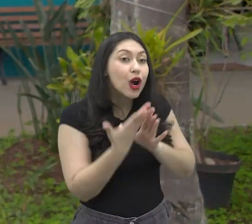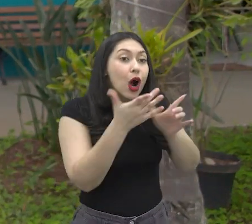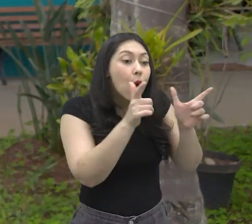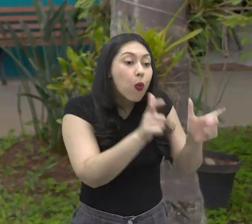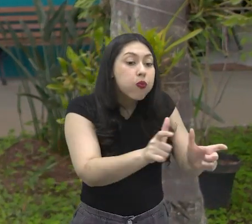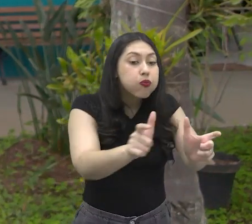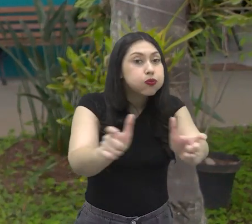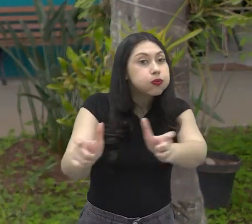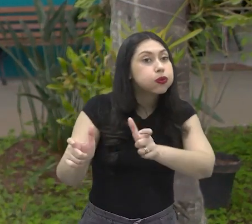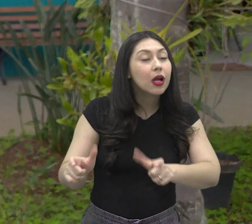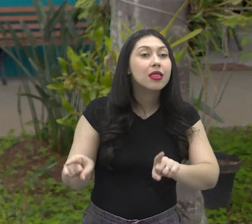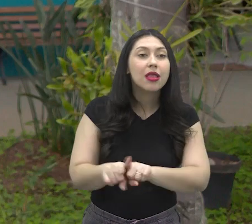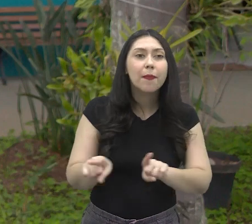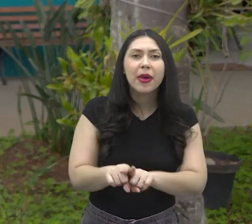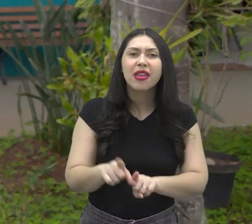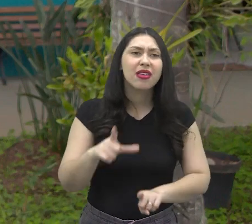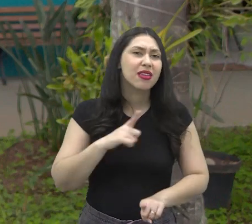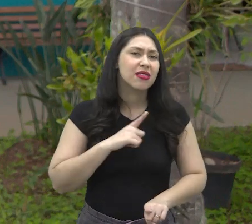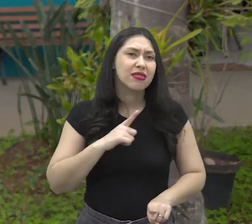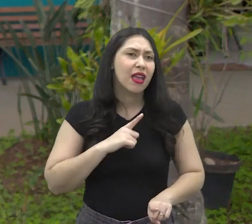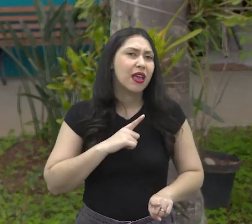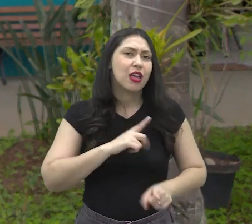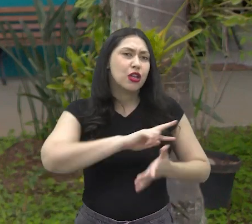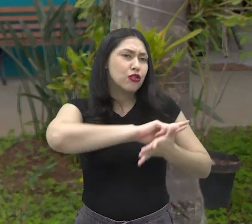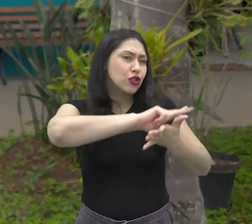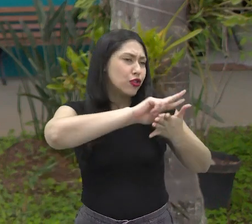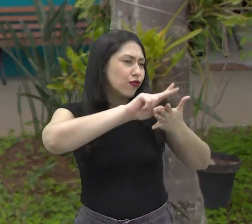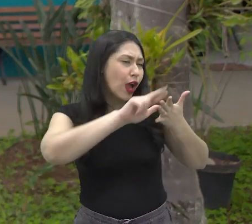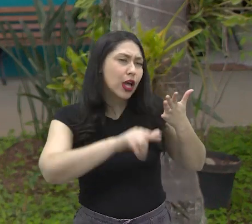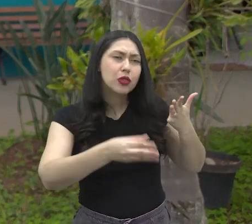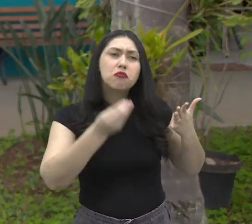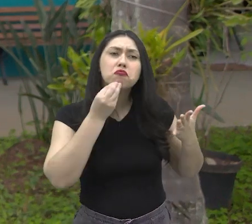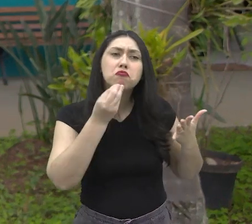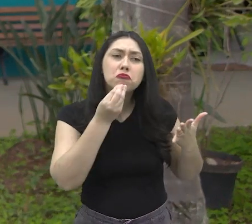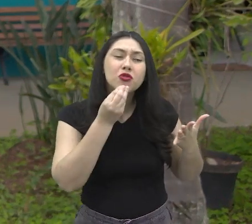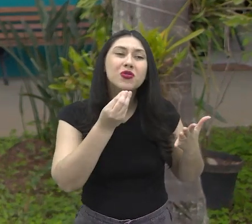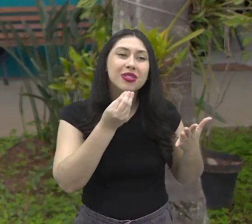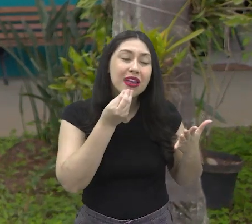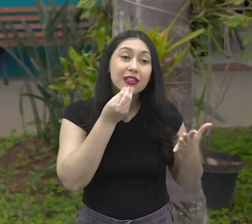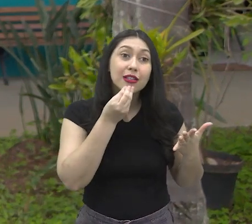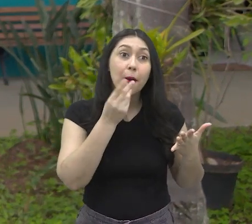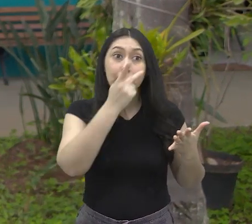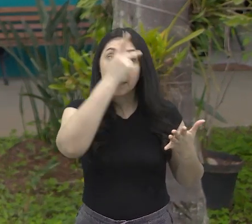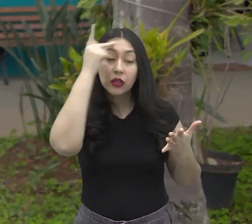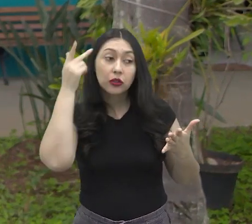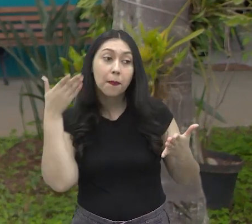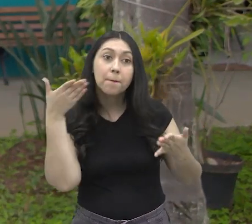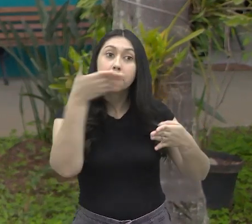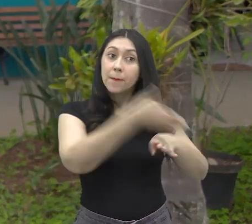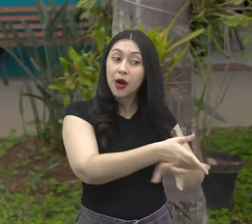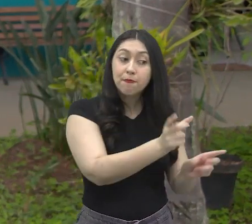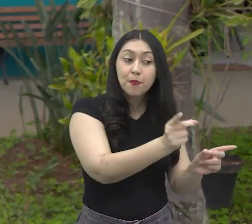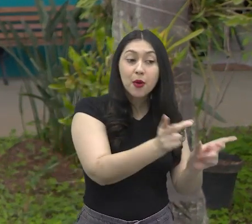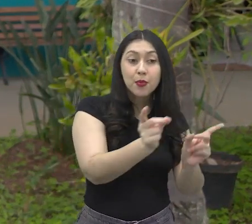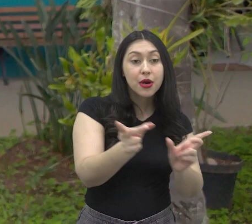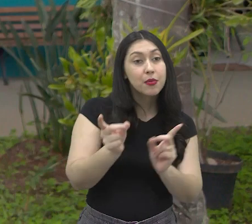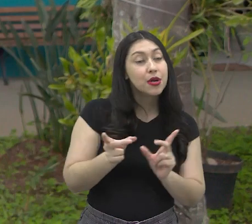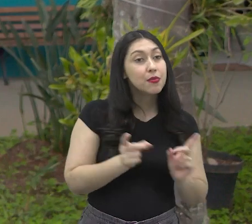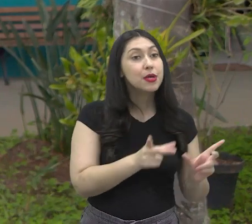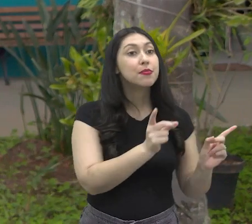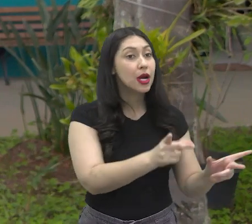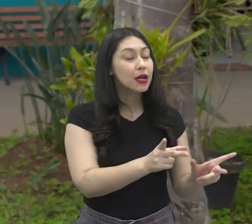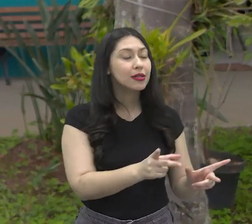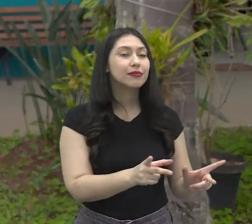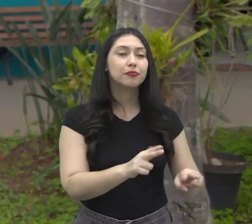espaços, né, a gente tem aí Revelando São Paulo, tem iniciativas do Aniversário da Cidade, né? Tem várias iniciativas também que as pessoas podem, feiras locais,